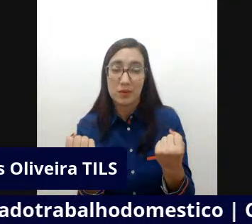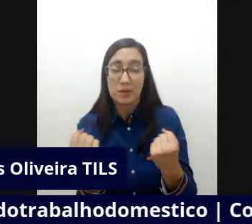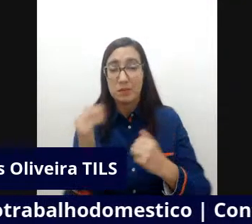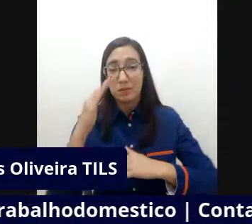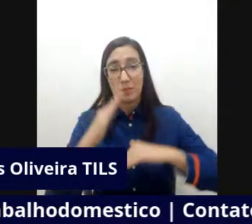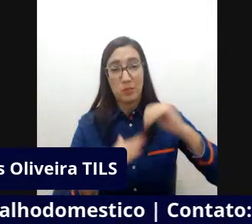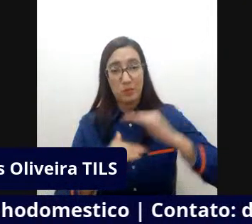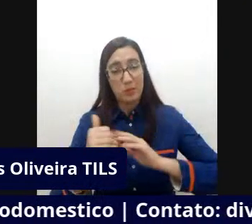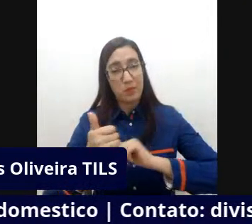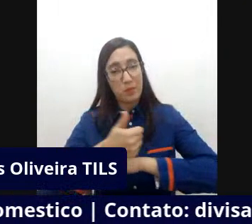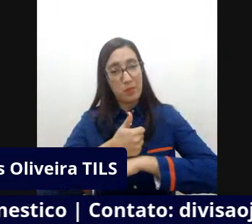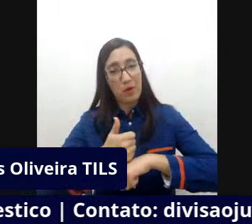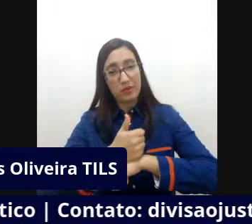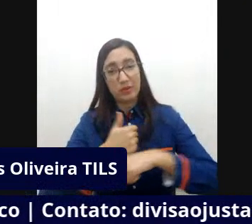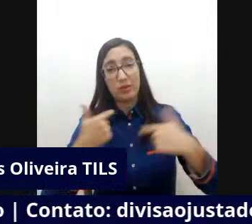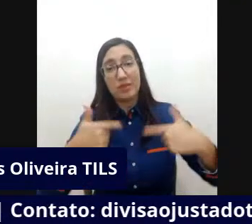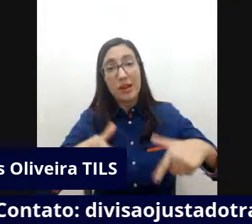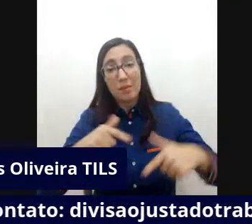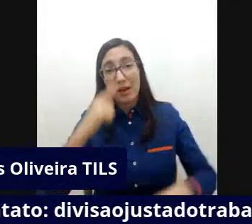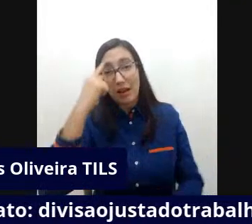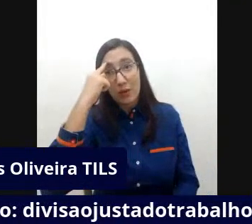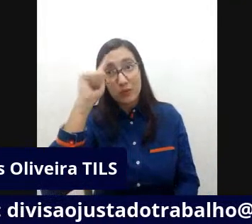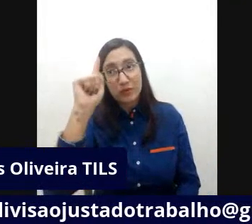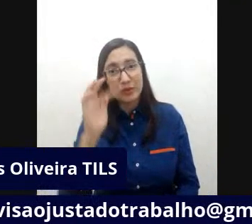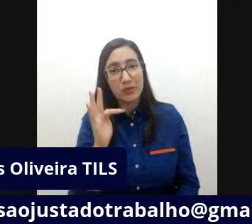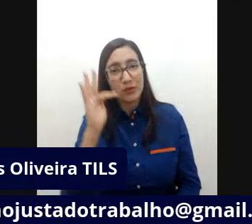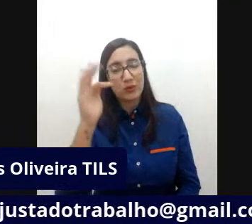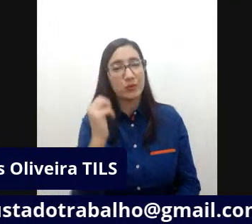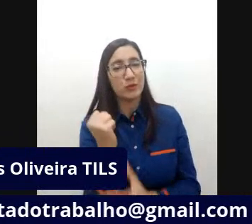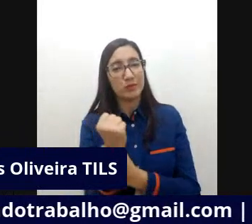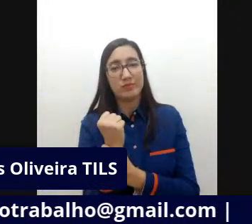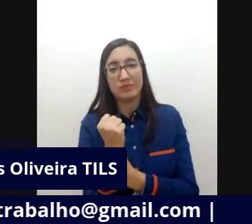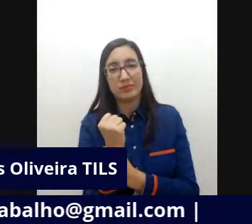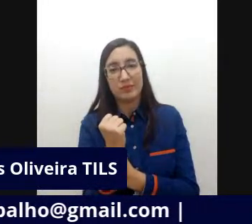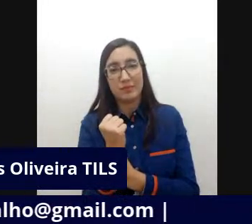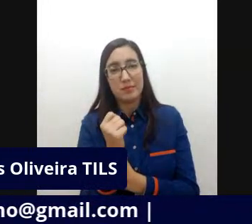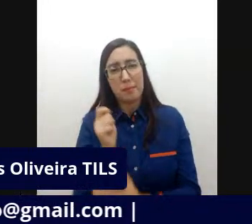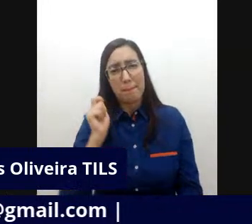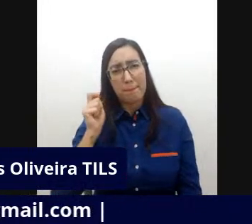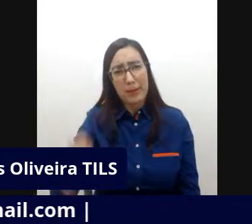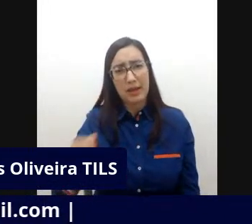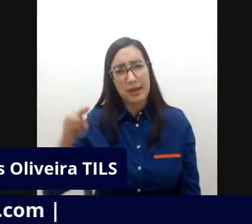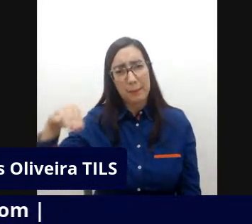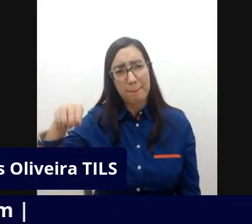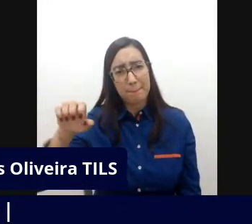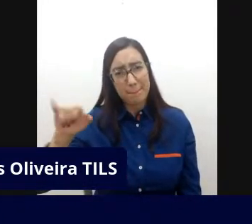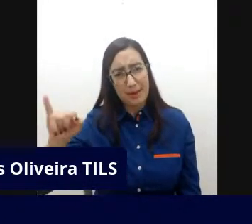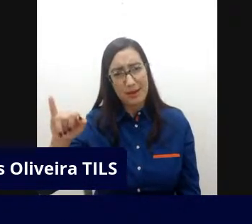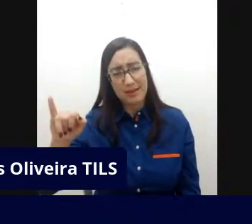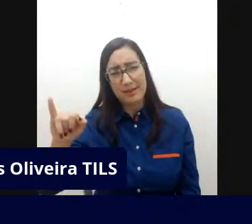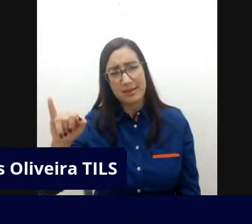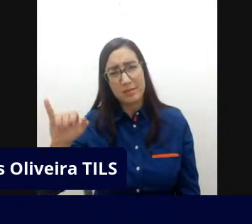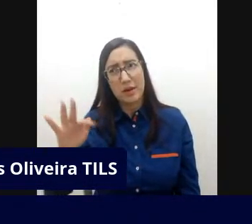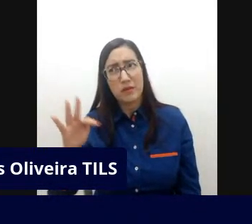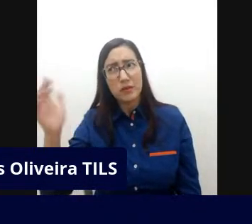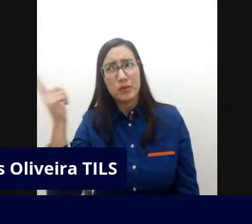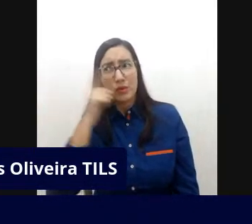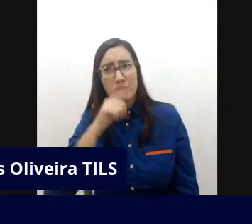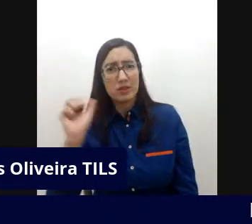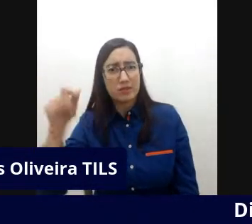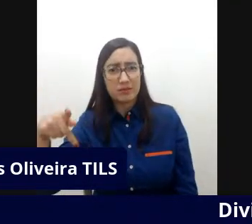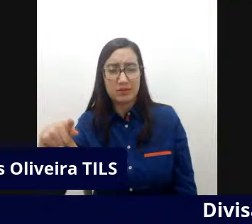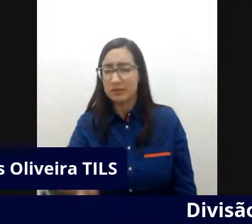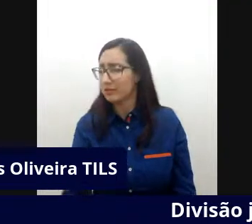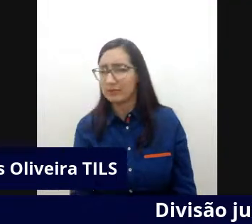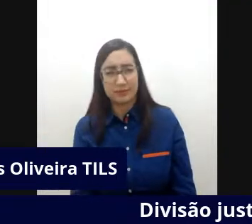se inscreva como MEI. Melhor que ela pague a previdência social dela como autônoma, mas que ela tenha